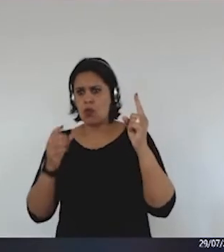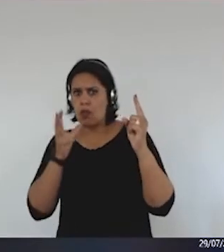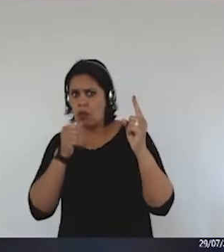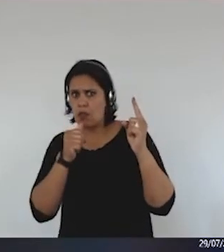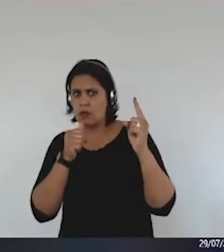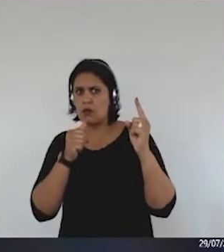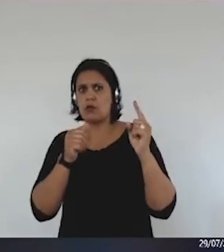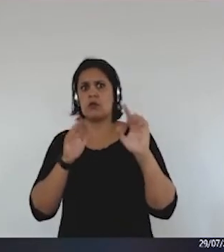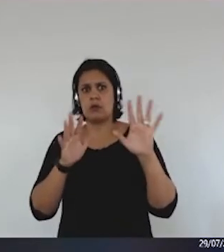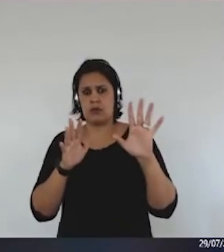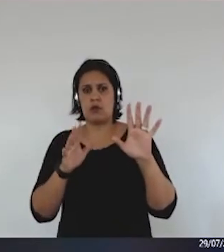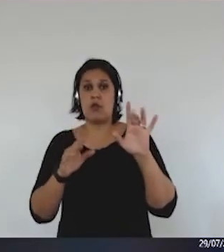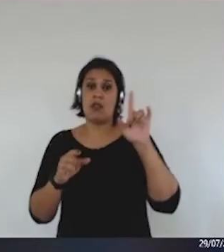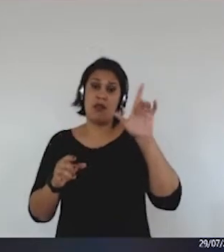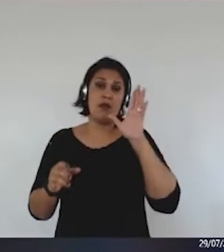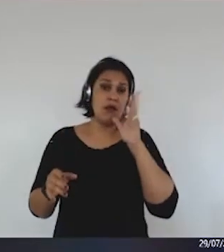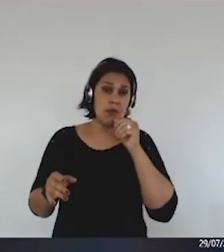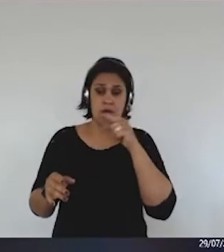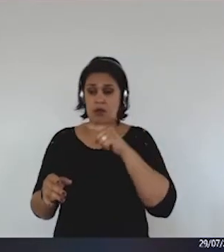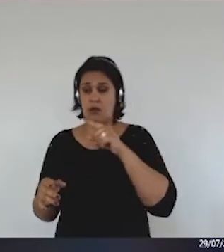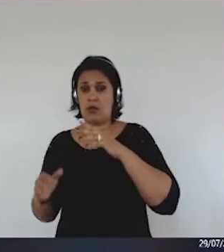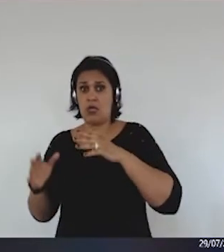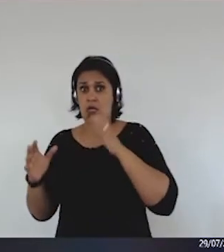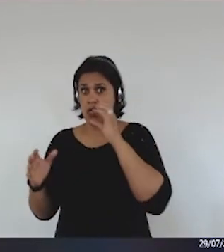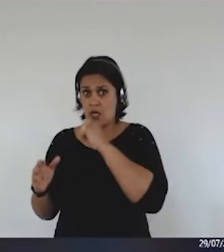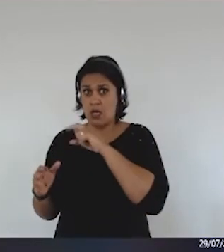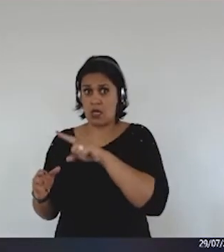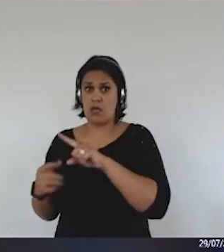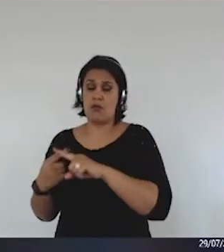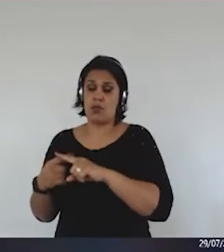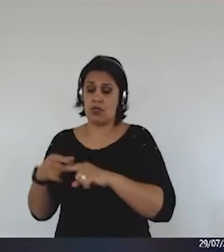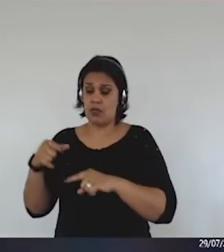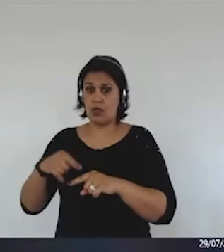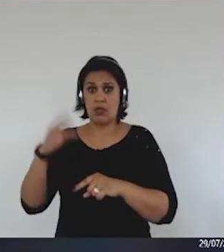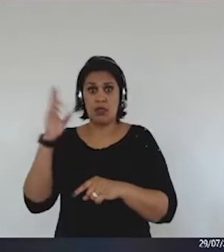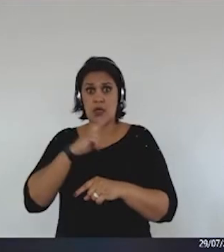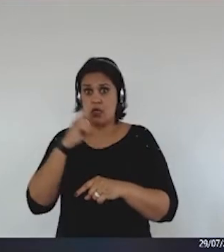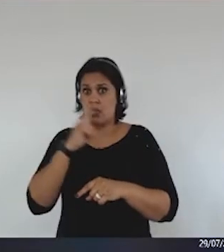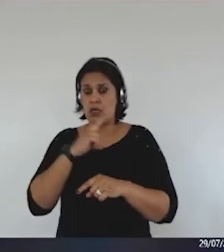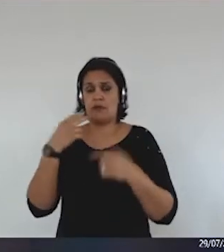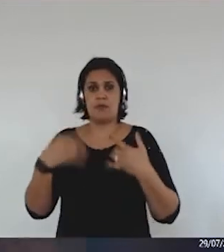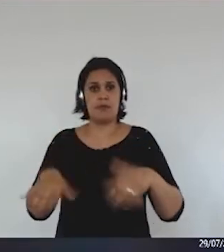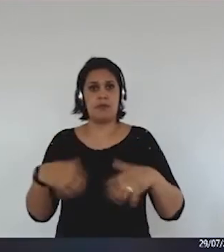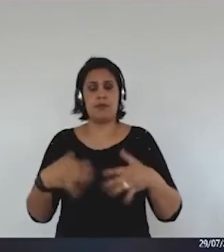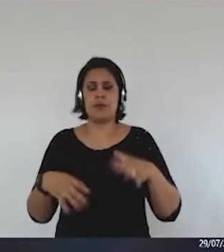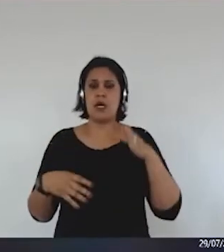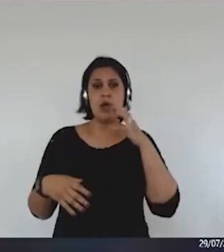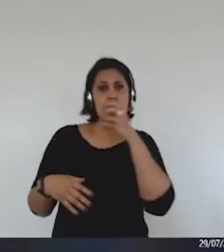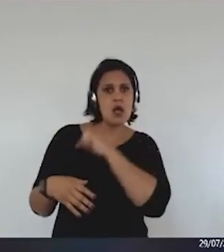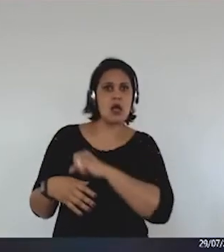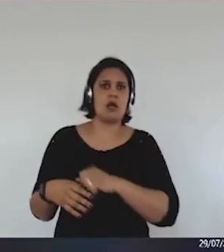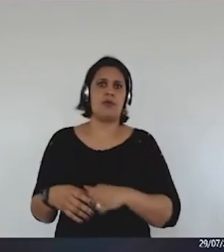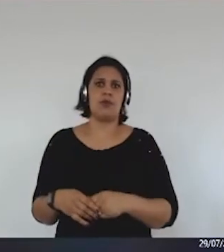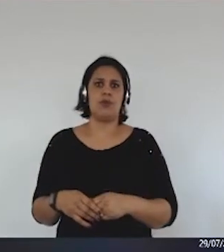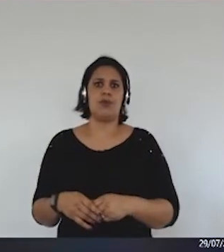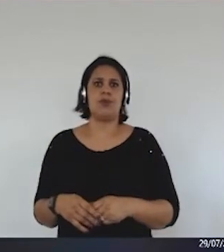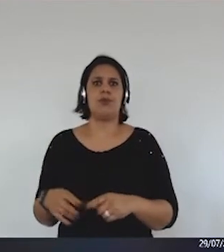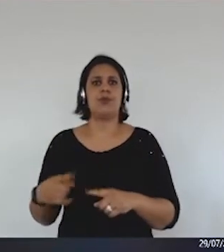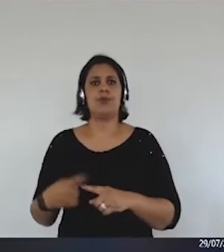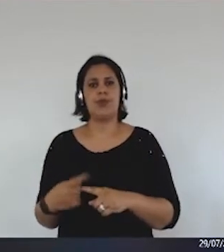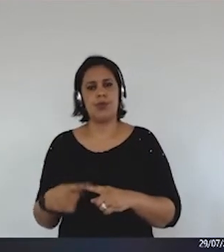da demanda que existe naquele país. No Brasil, exige-se uma velocidade muito grande